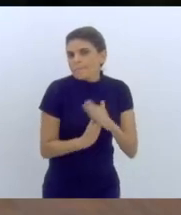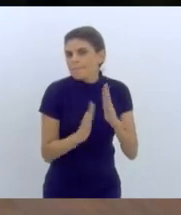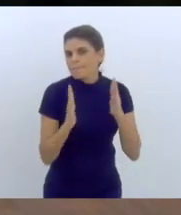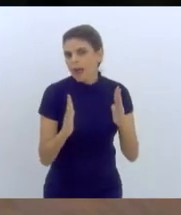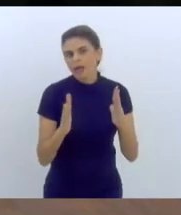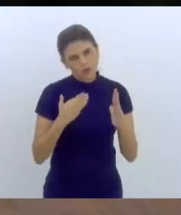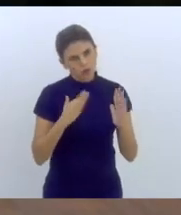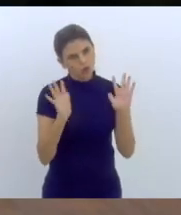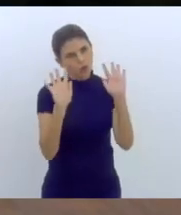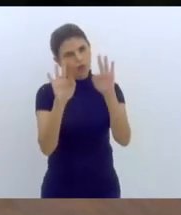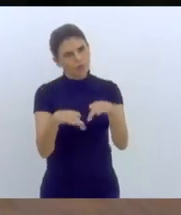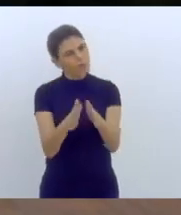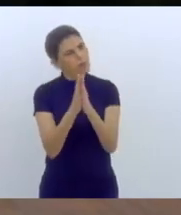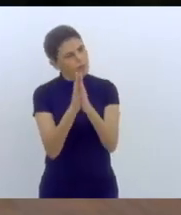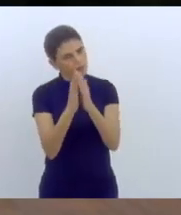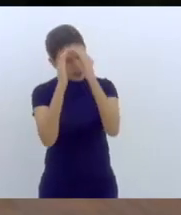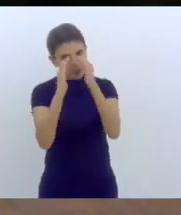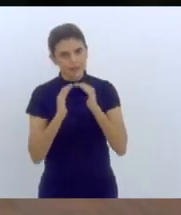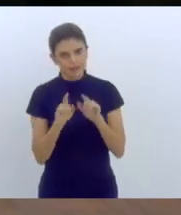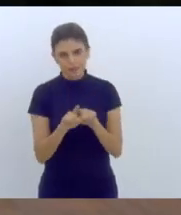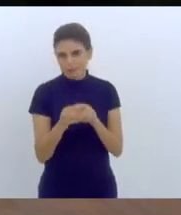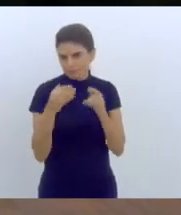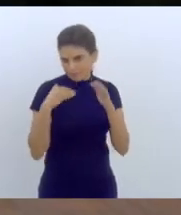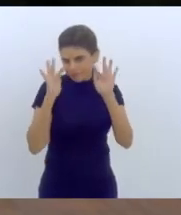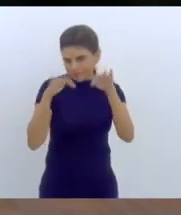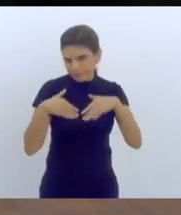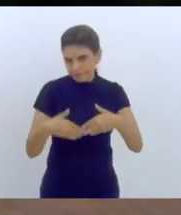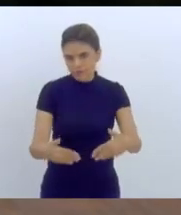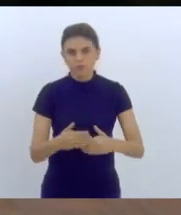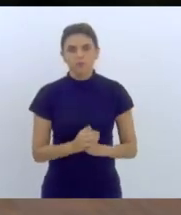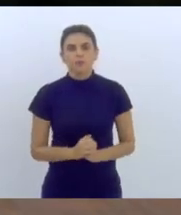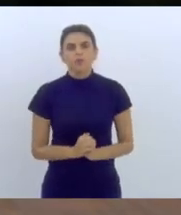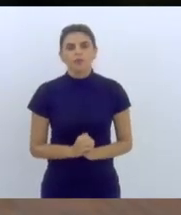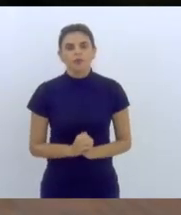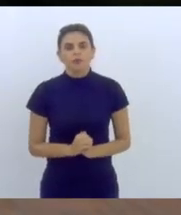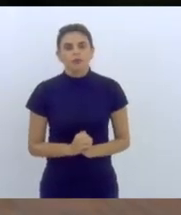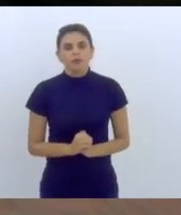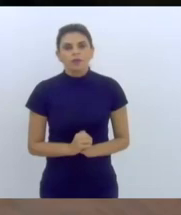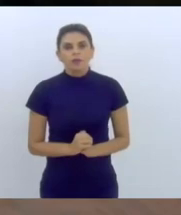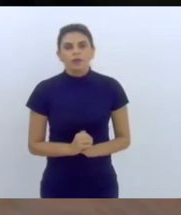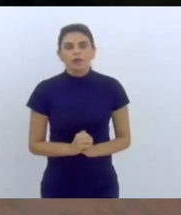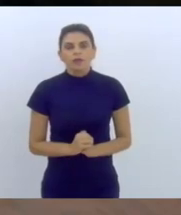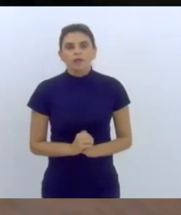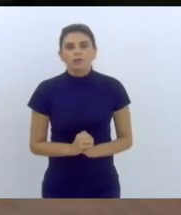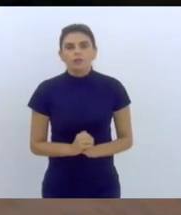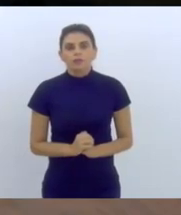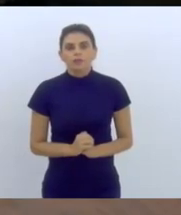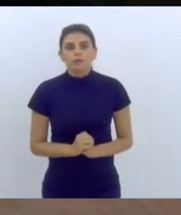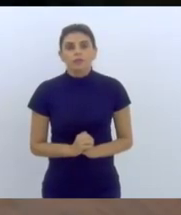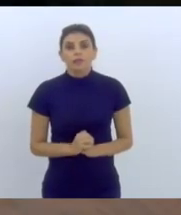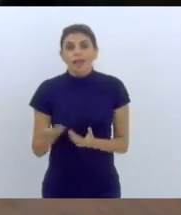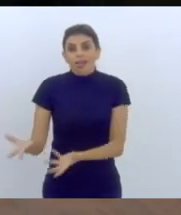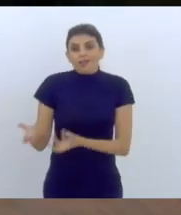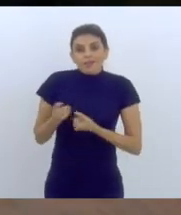estou terminando, por favor. Bem, mas retomando, ele recebe, então, esse relatório de 28